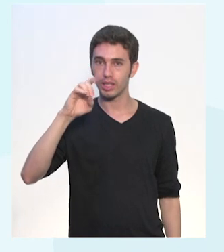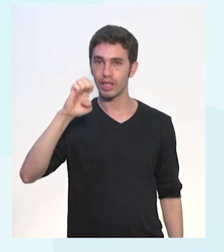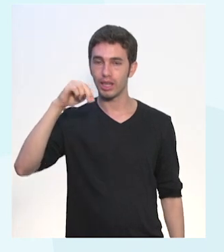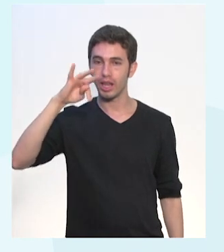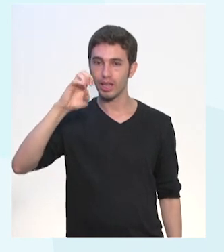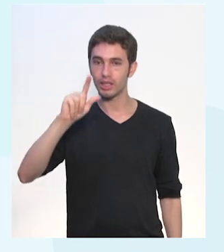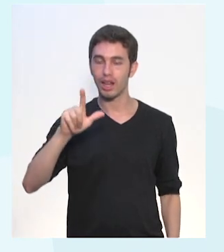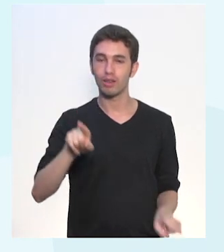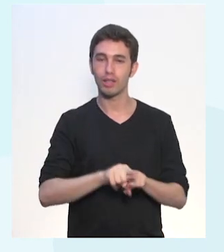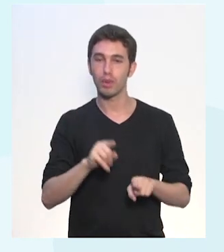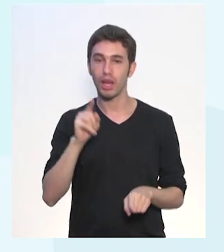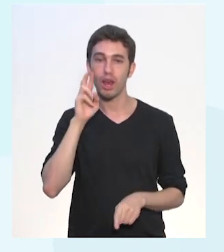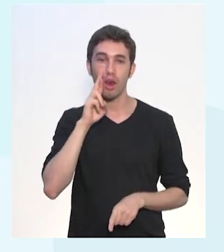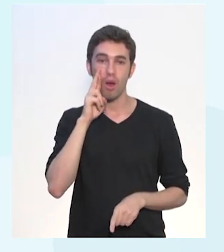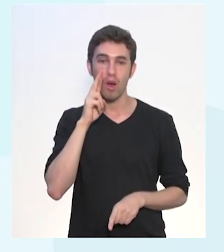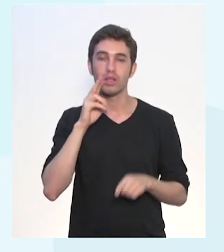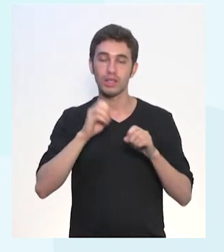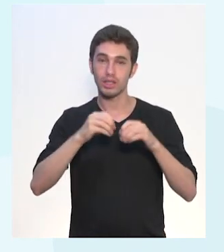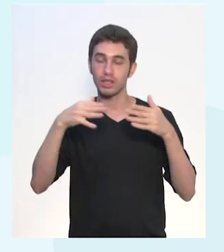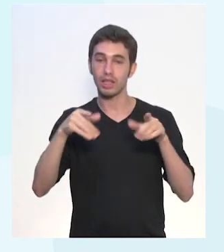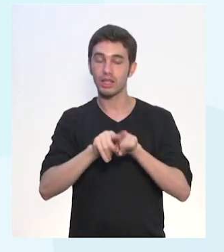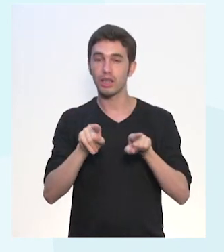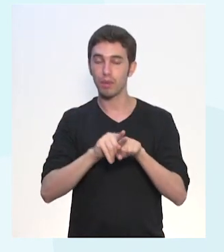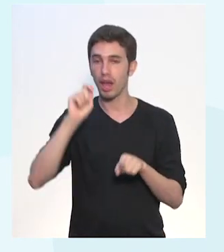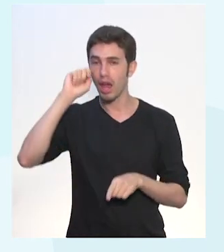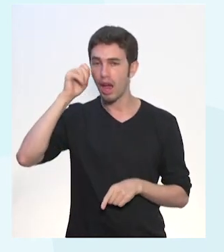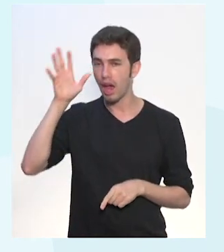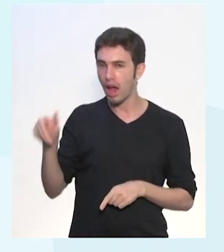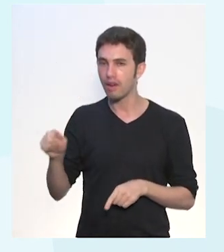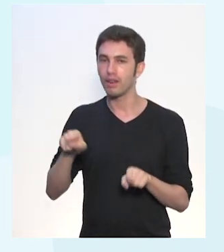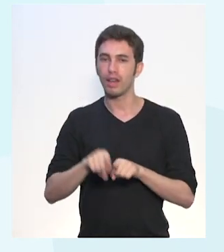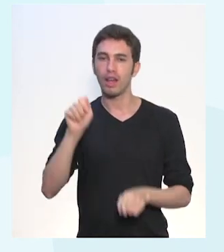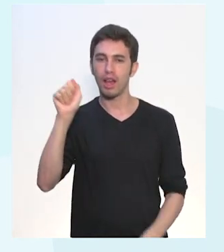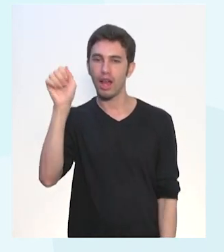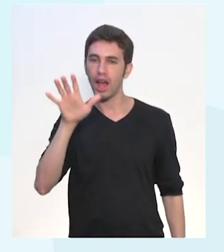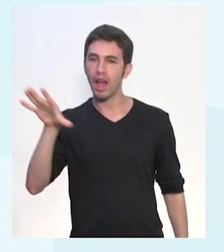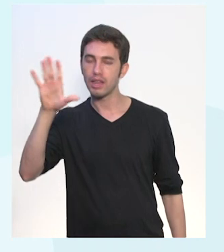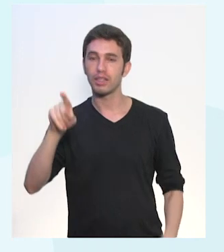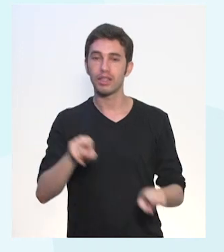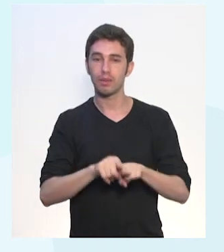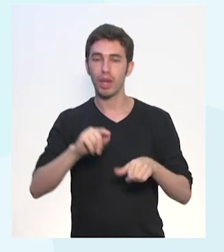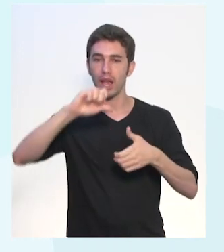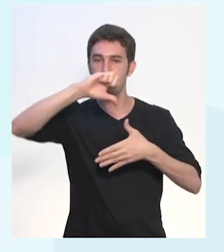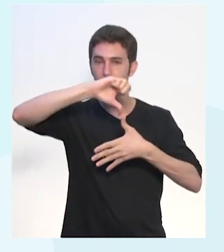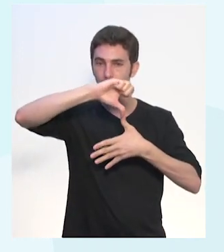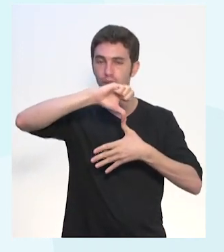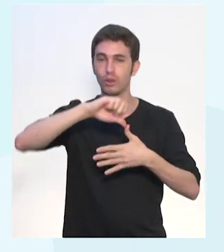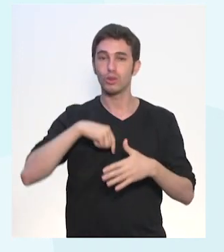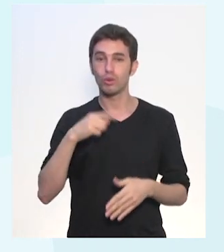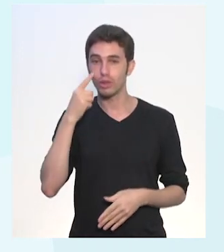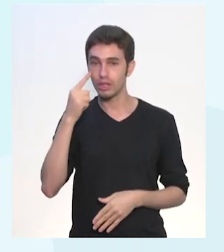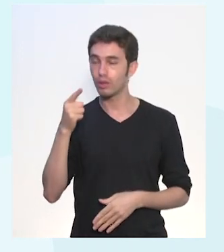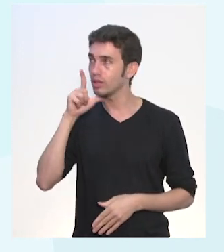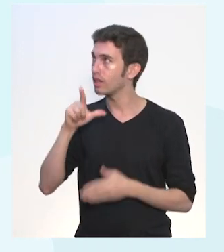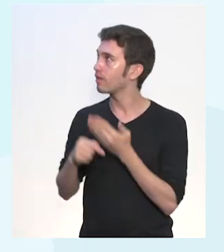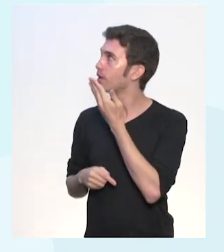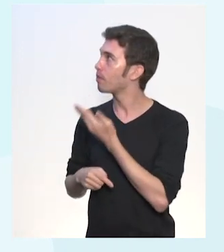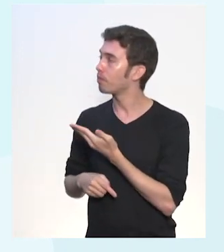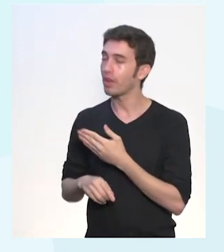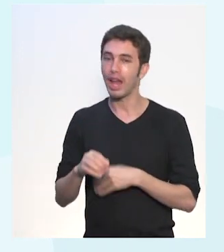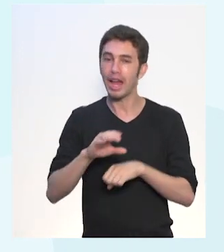rosa, e os outros aí, África, Ásia, América do Sul, né, um pouco abaixo. O que está em cinza é